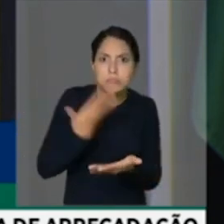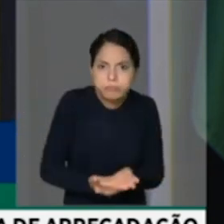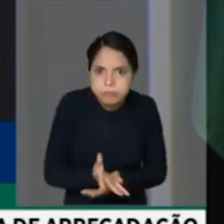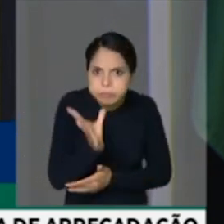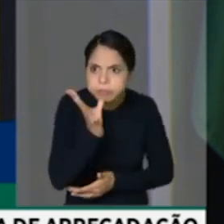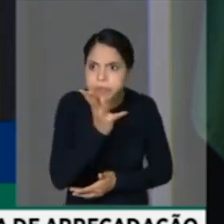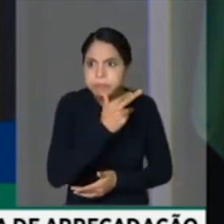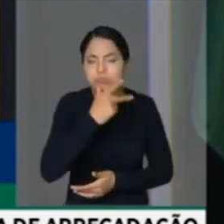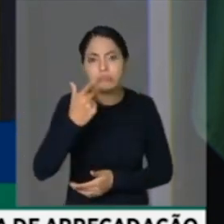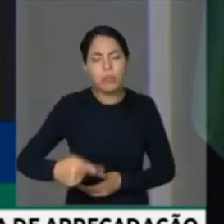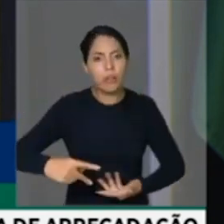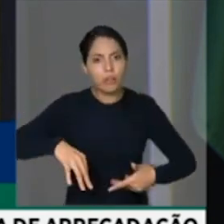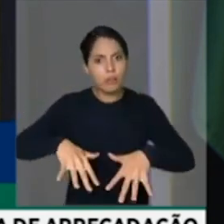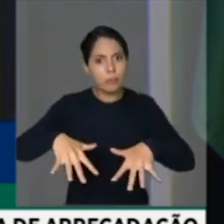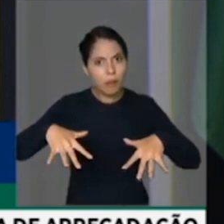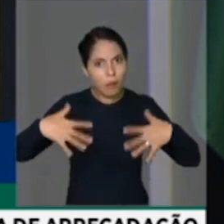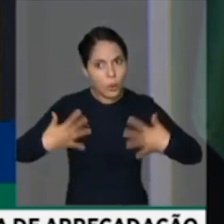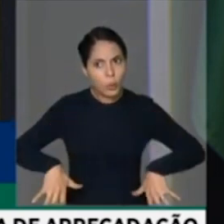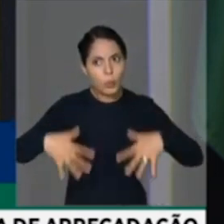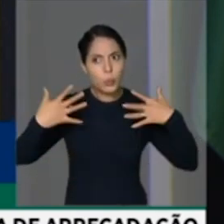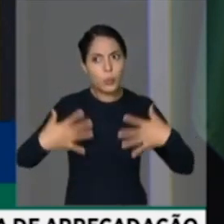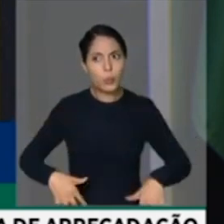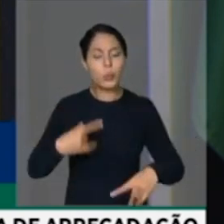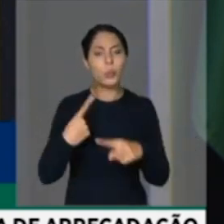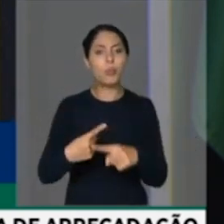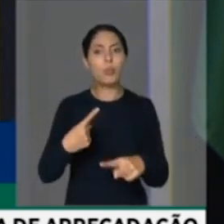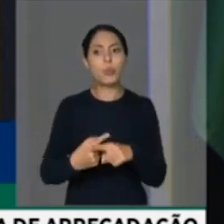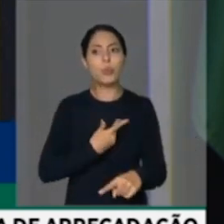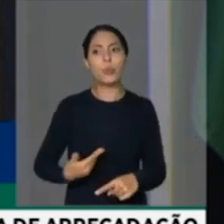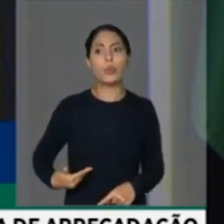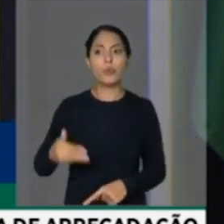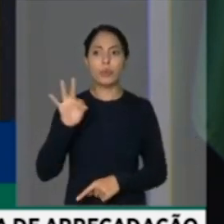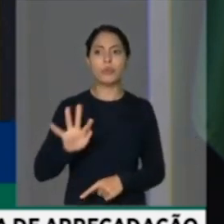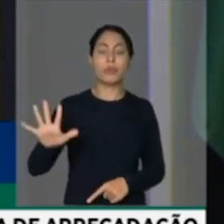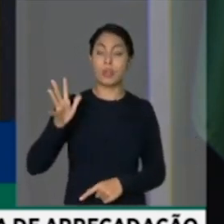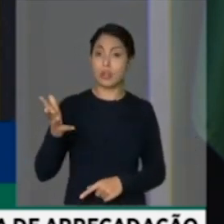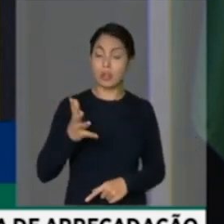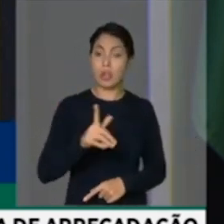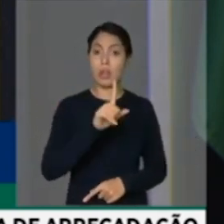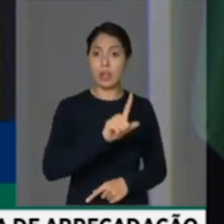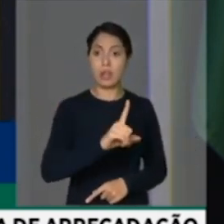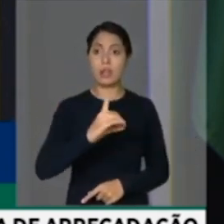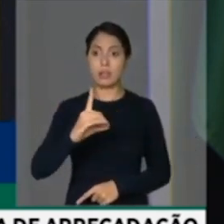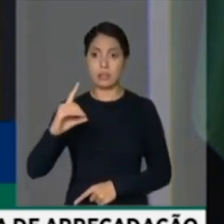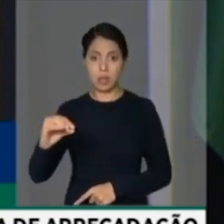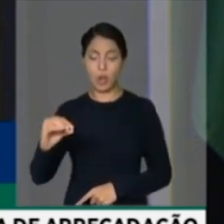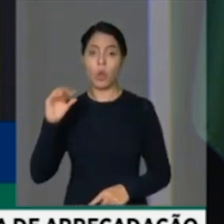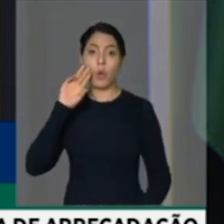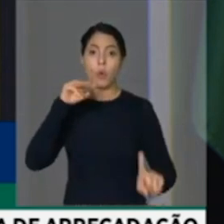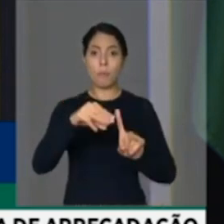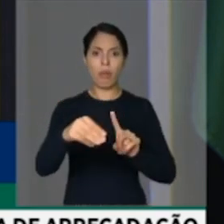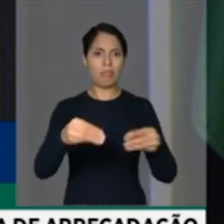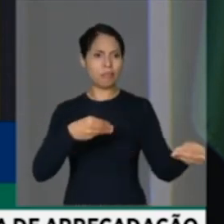Primeiro, né, infelizmente, por uma deficiência do governo em querer enviar inicialmente uma lei de diretrizes orçamentárias com meta flexível.